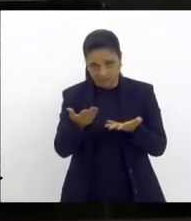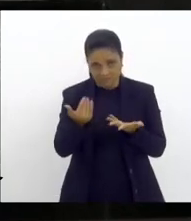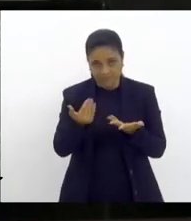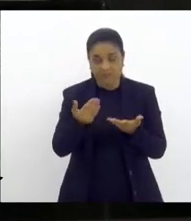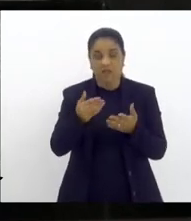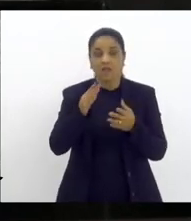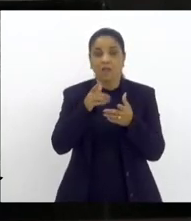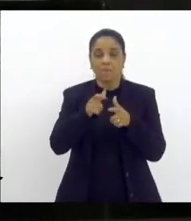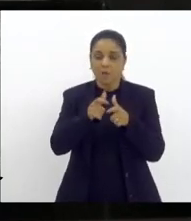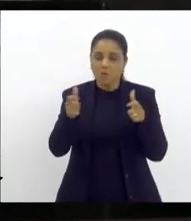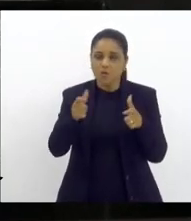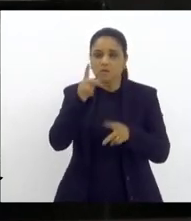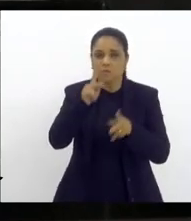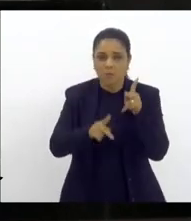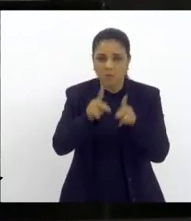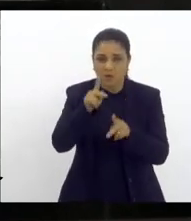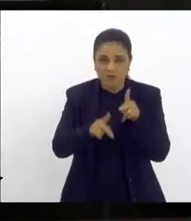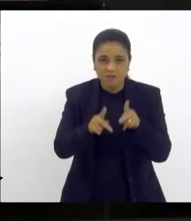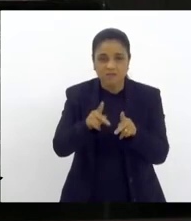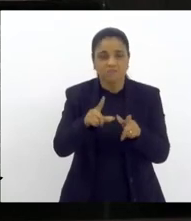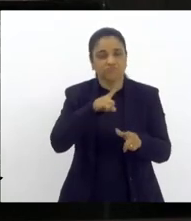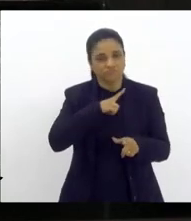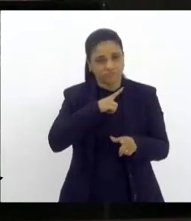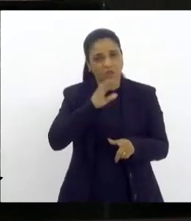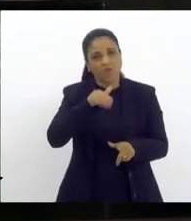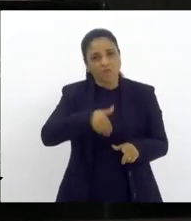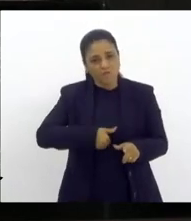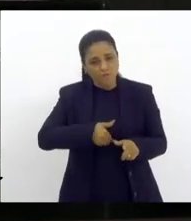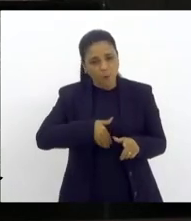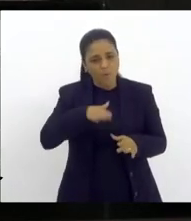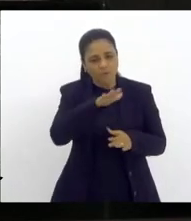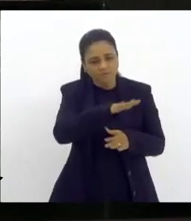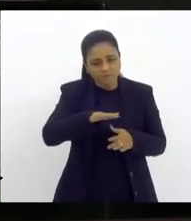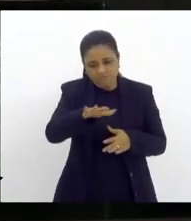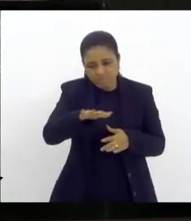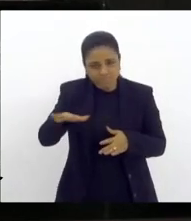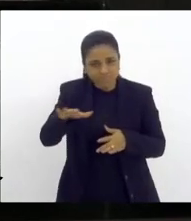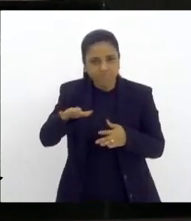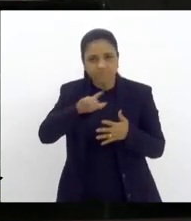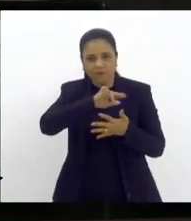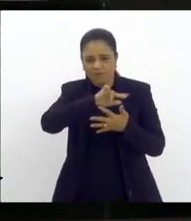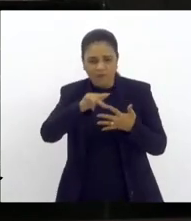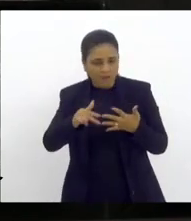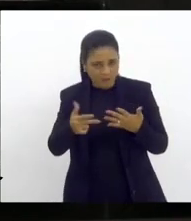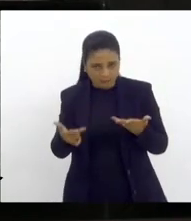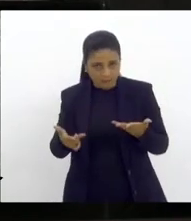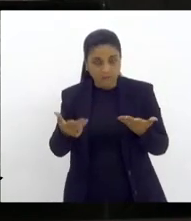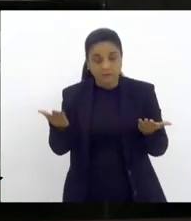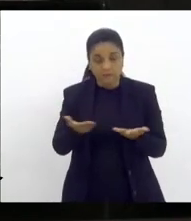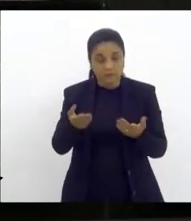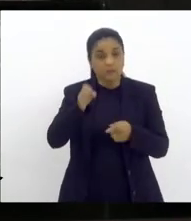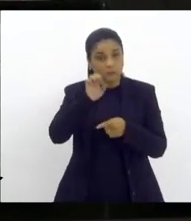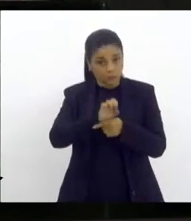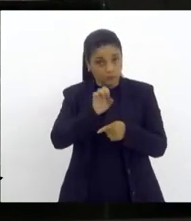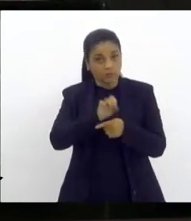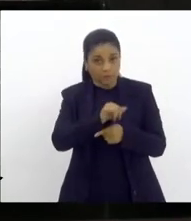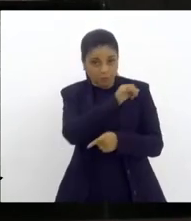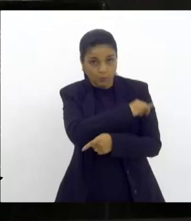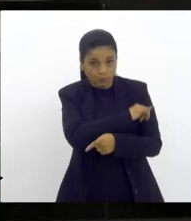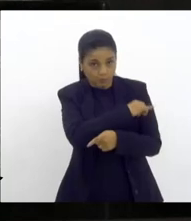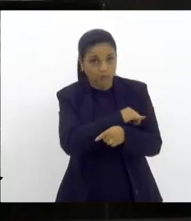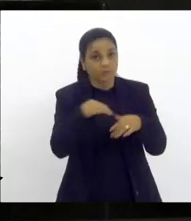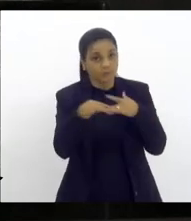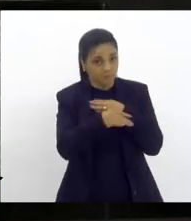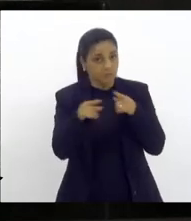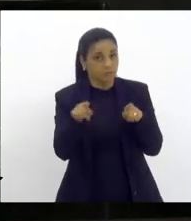população famélica desse país de diversas regiões e também aqui do nosso Estado inclusive aqui na cidade do